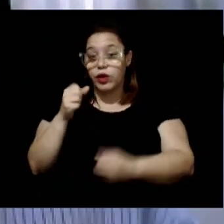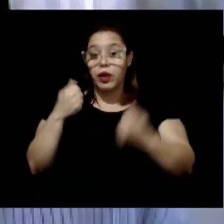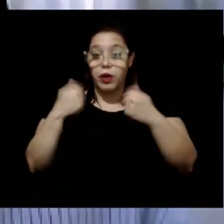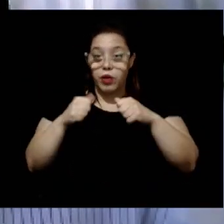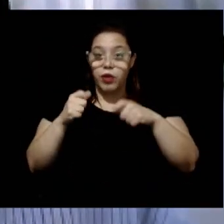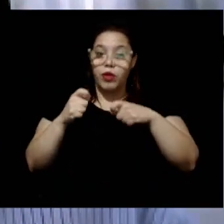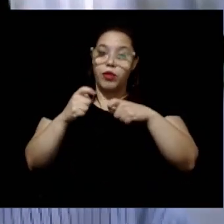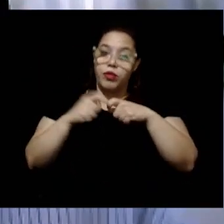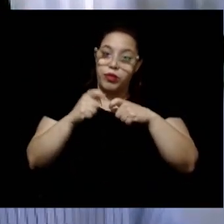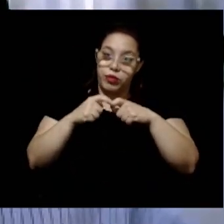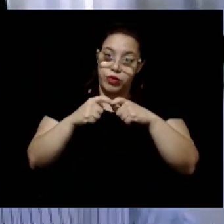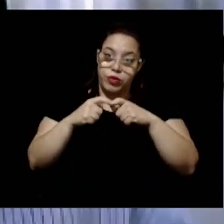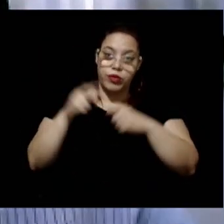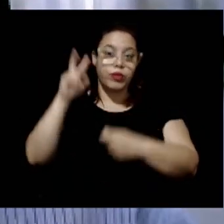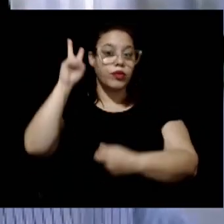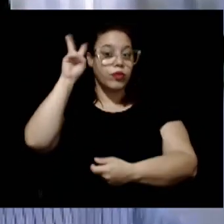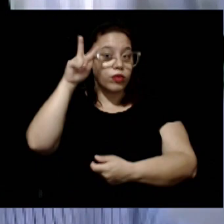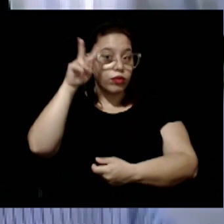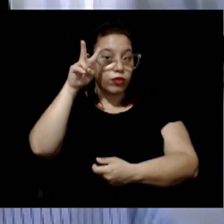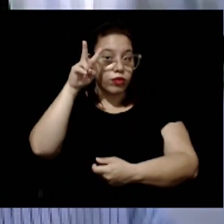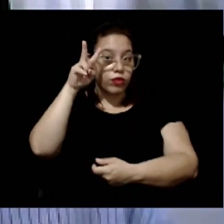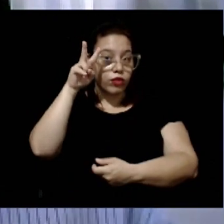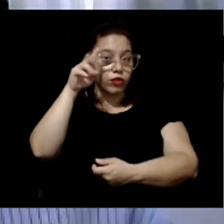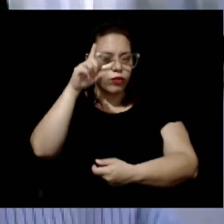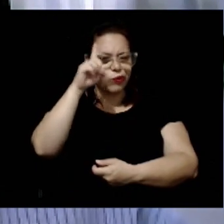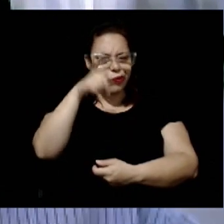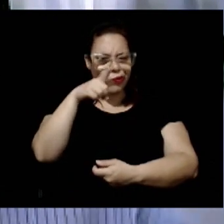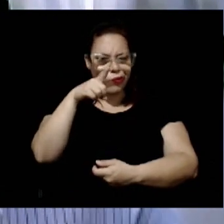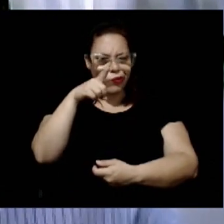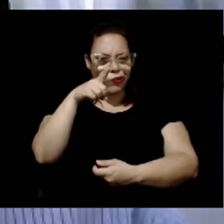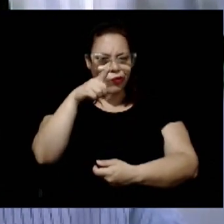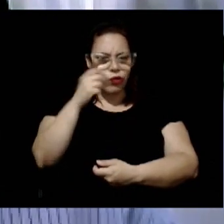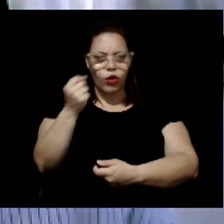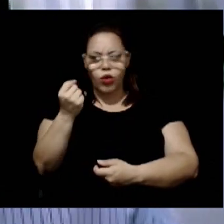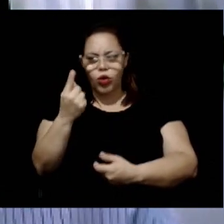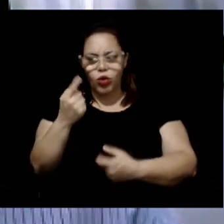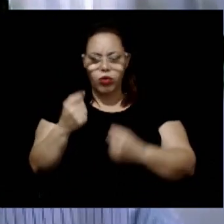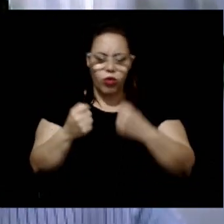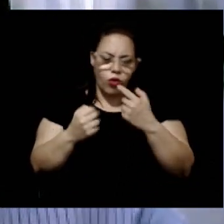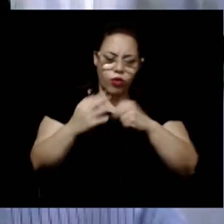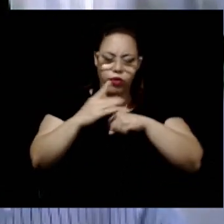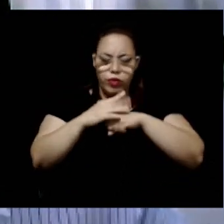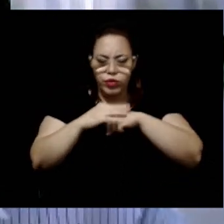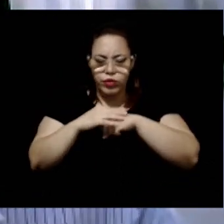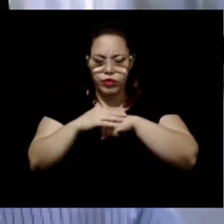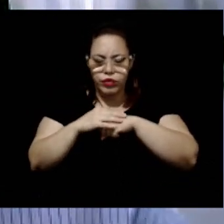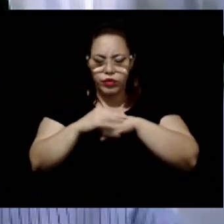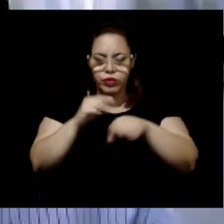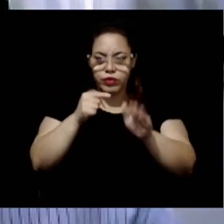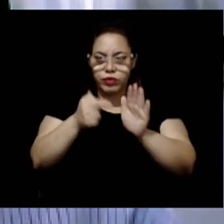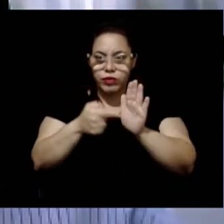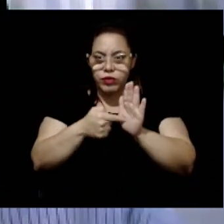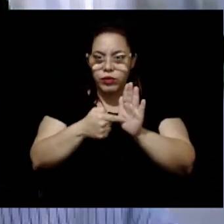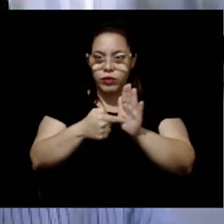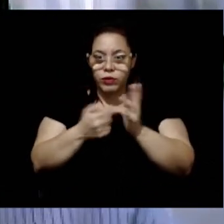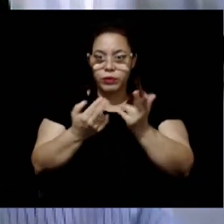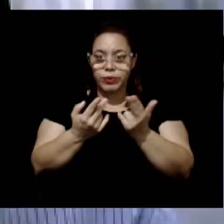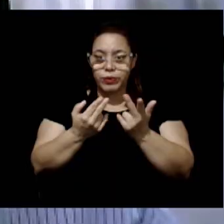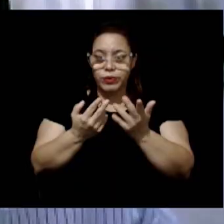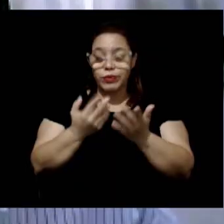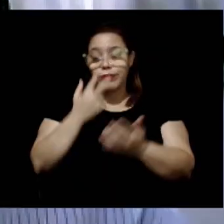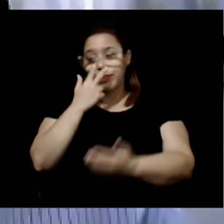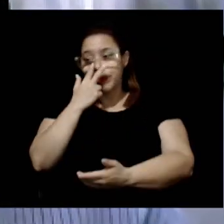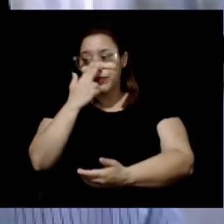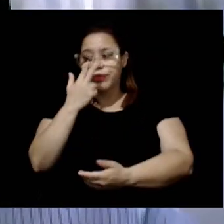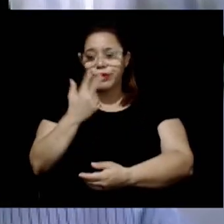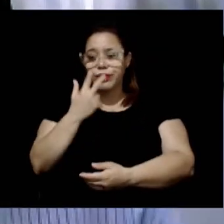história para poder se fazer a suspeita de uma ou de outra doença, porque às vezes a apresentação é muito semelhante, né? É uma